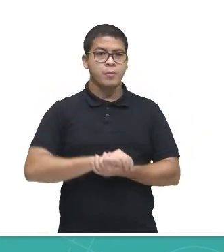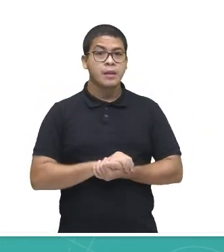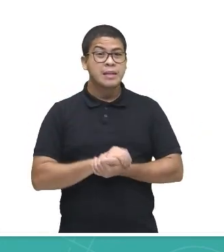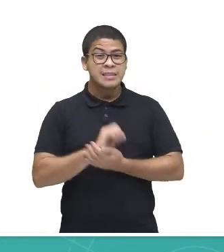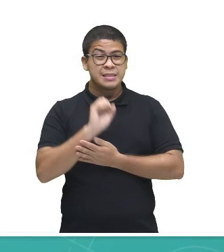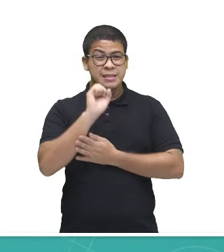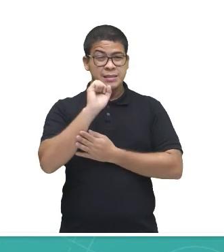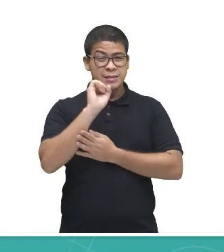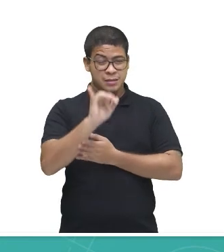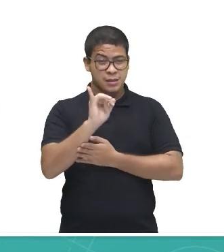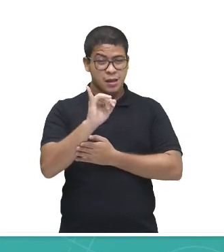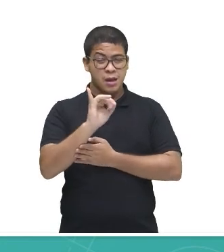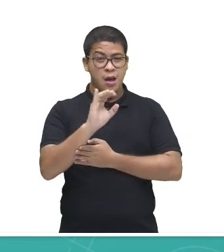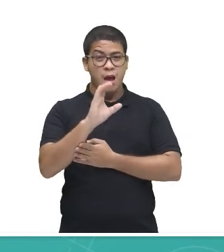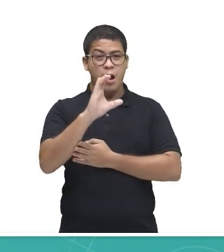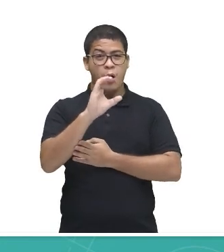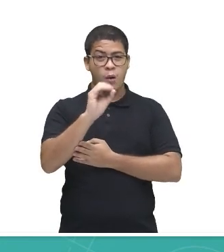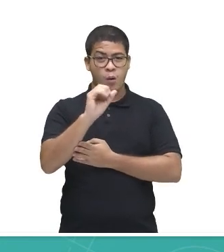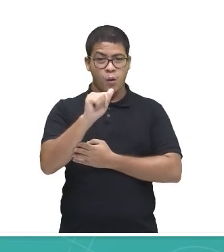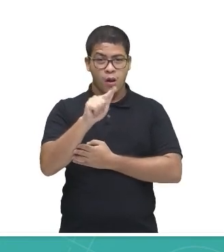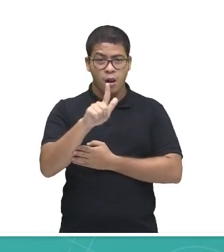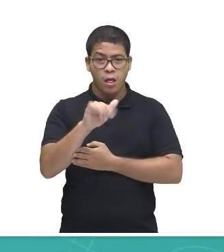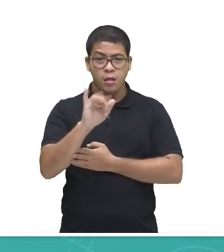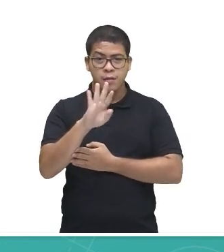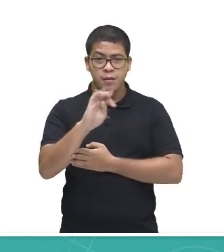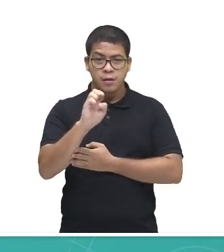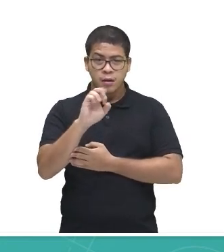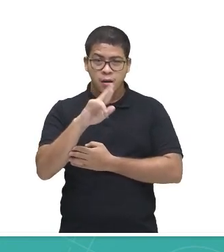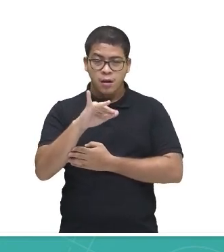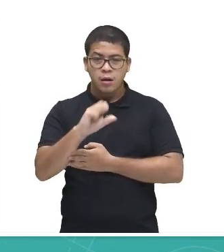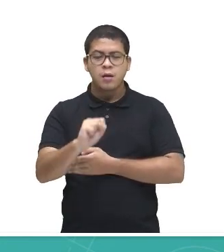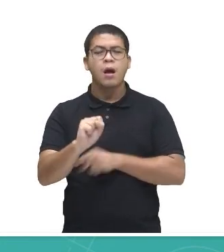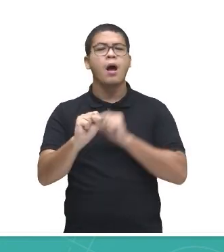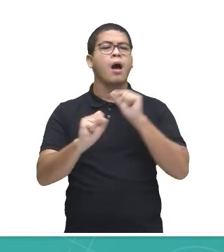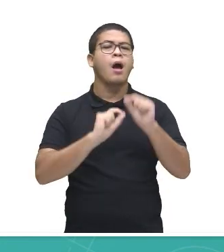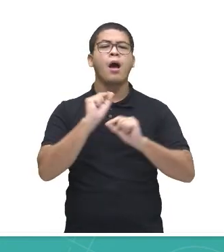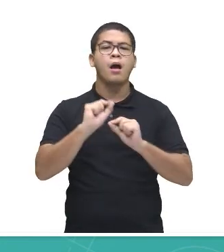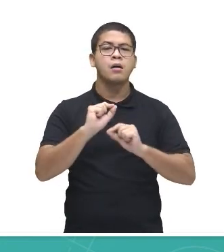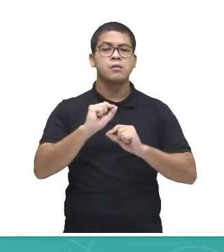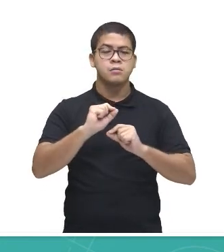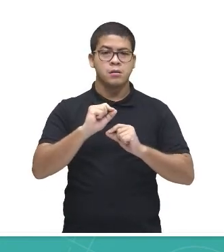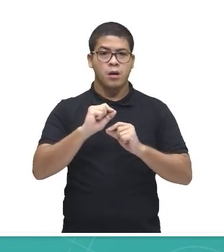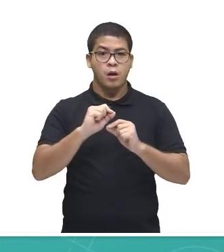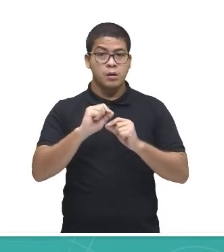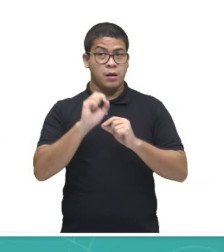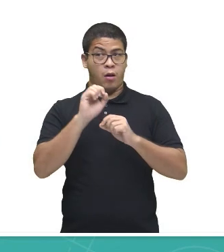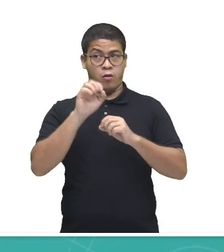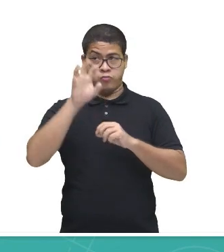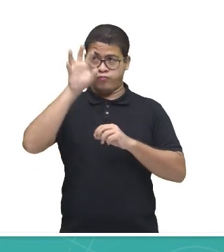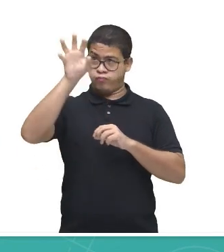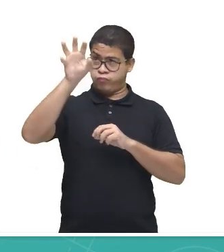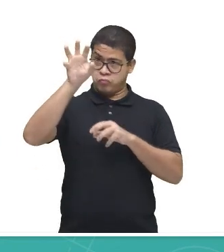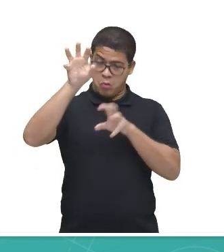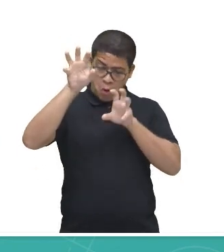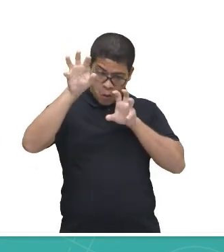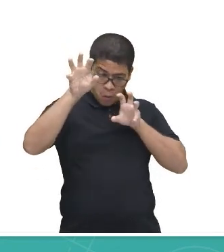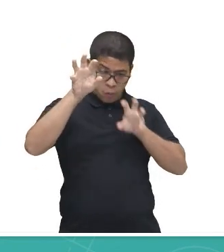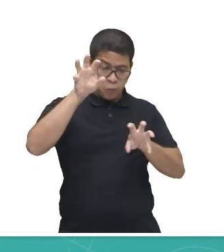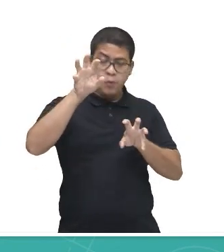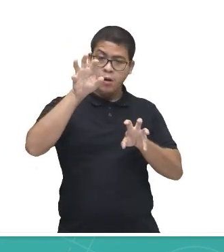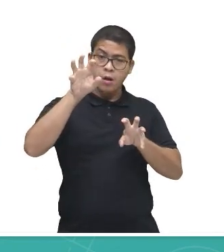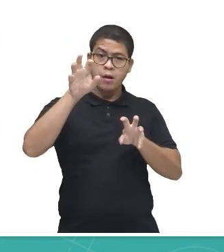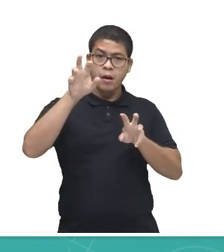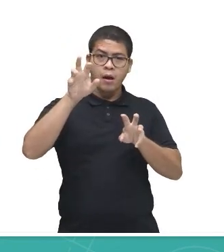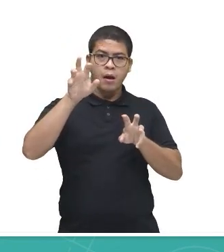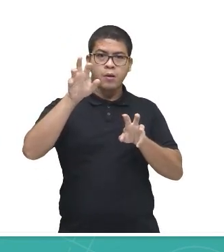ângulos colaterais, é porque eu tenho um ângulo de um lado e um ângulo do outro lado em